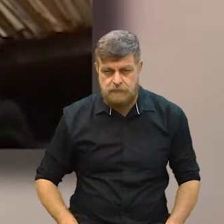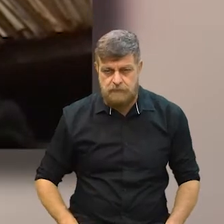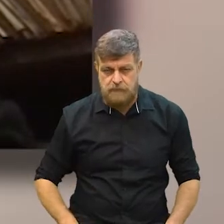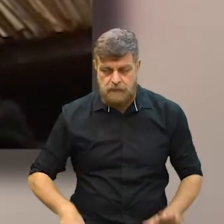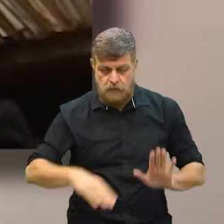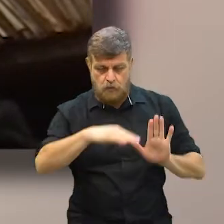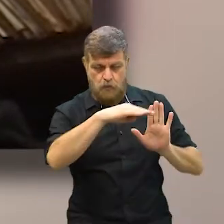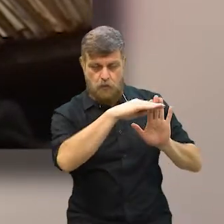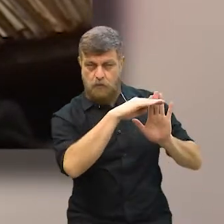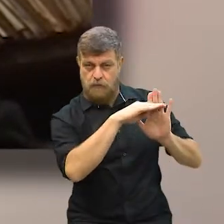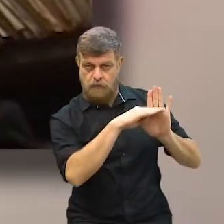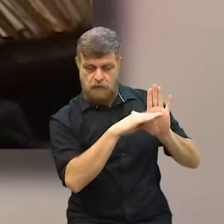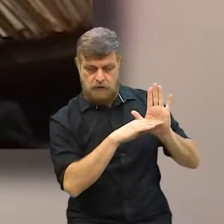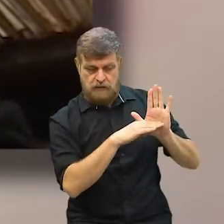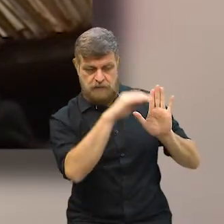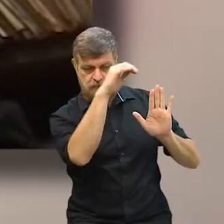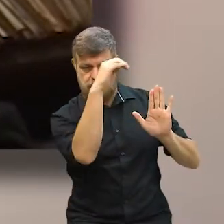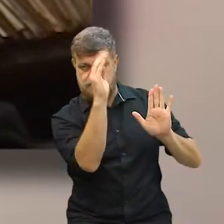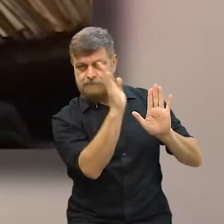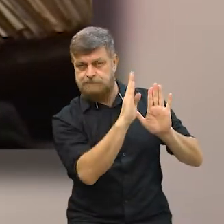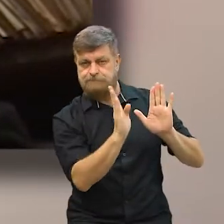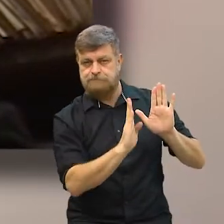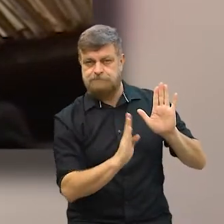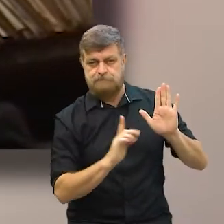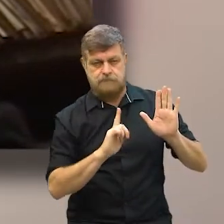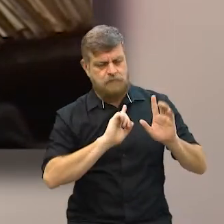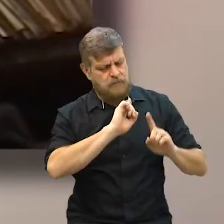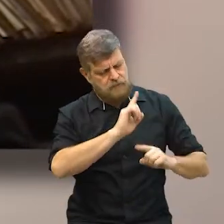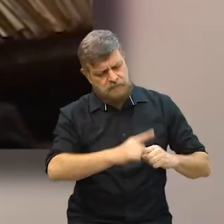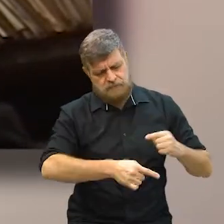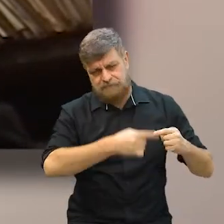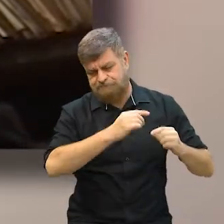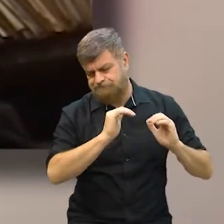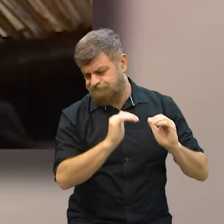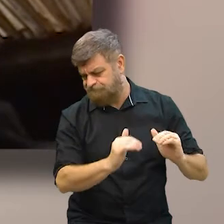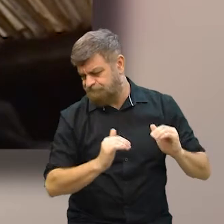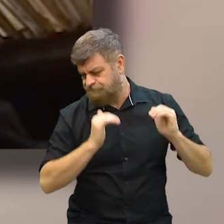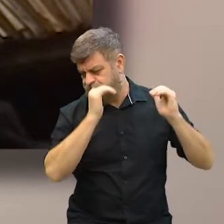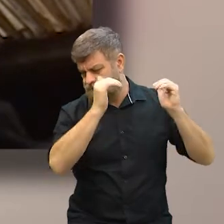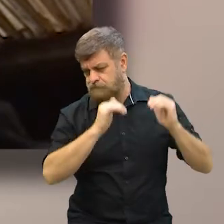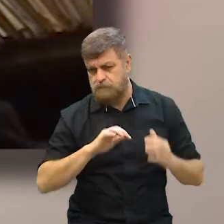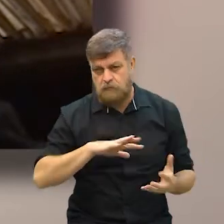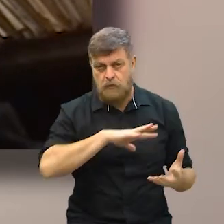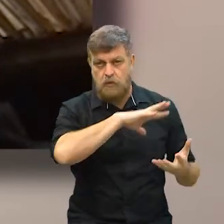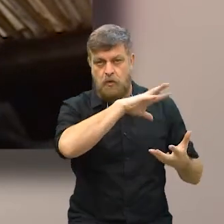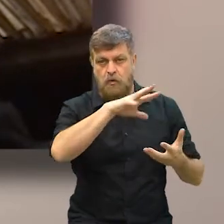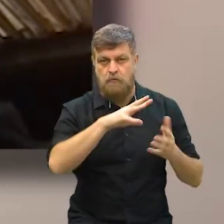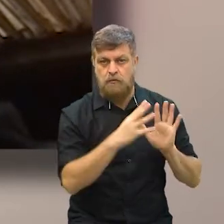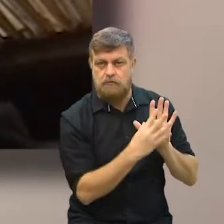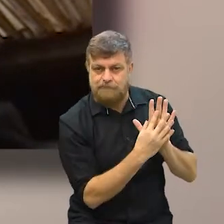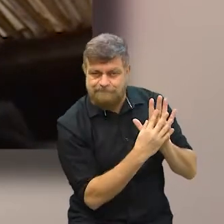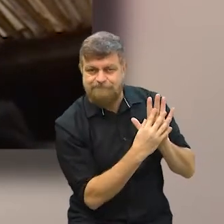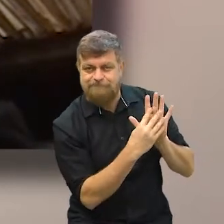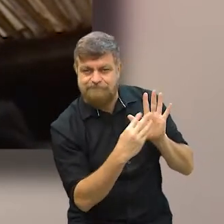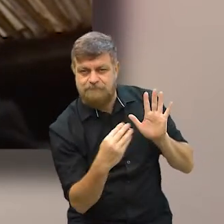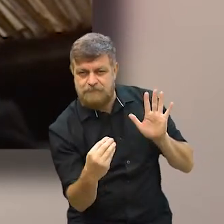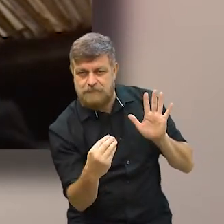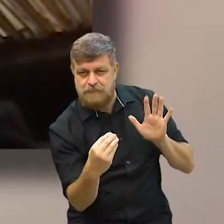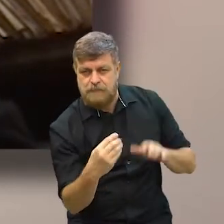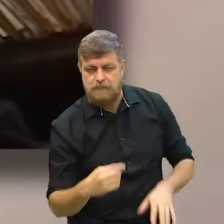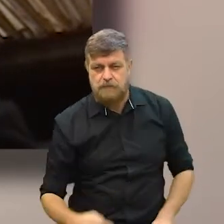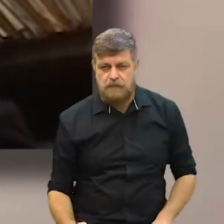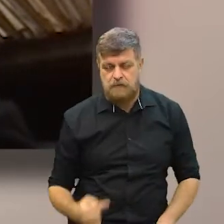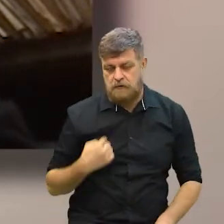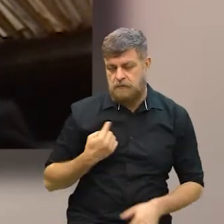O programa do Brasil foi um sucesso e foi um exemplo para o mundo. Nós